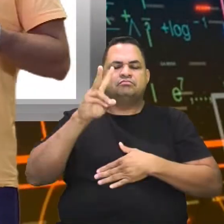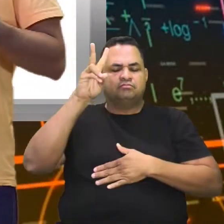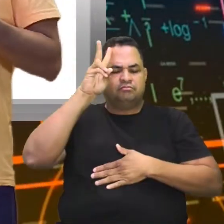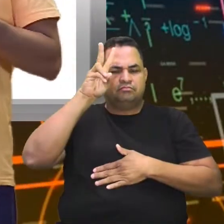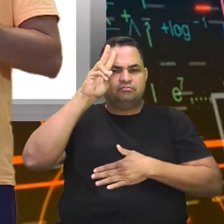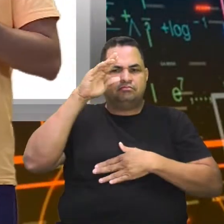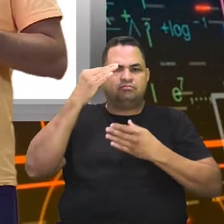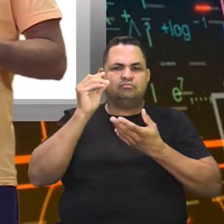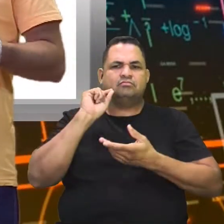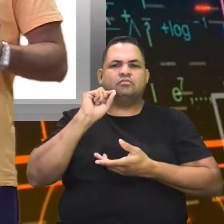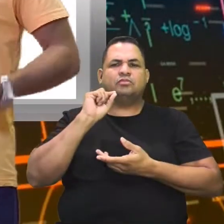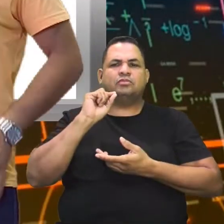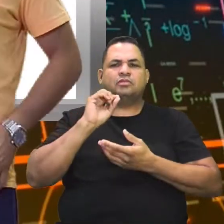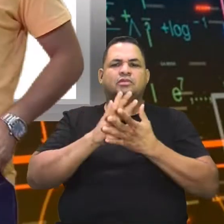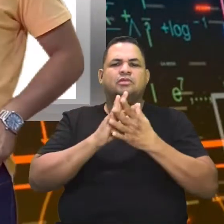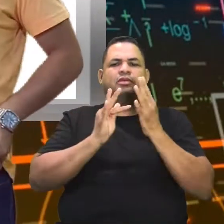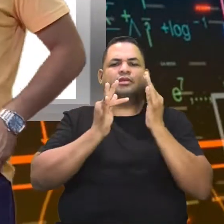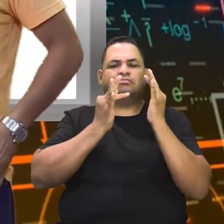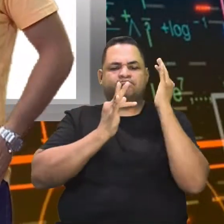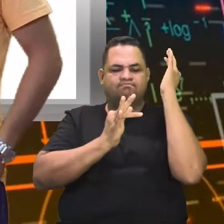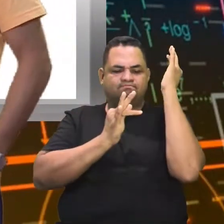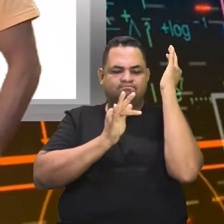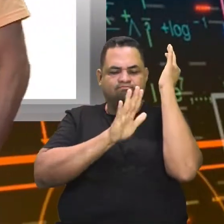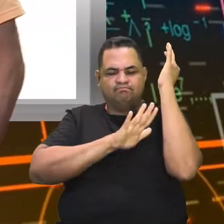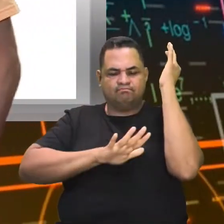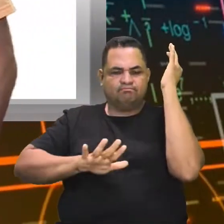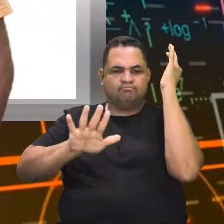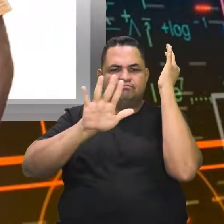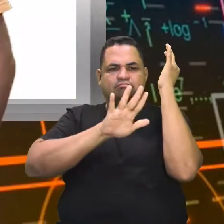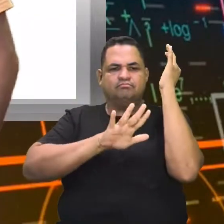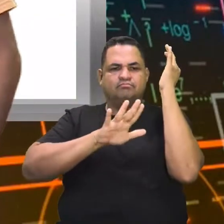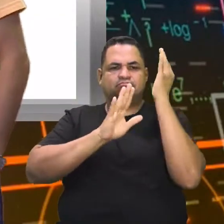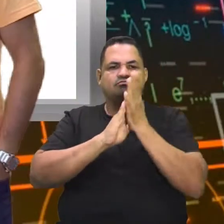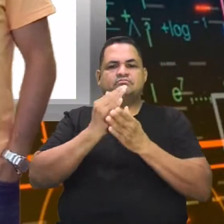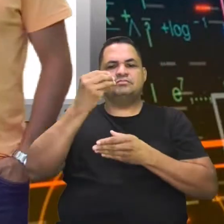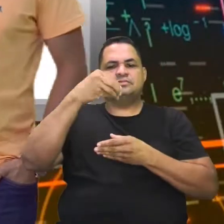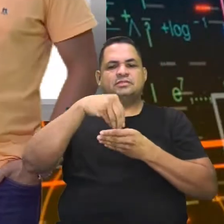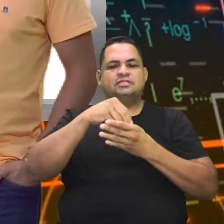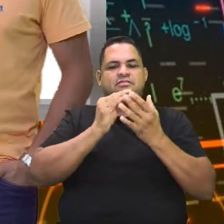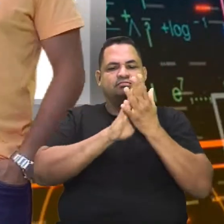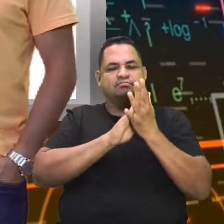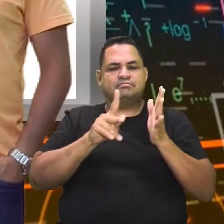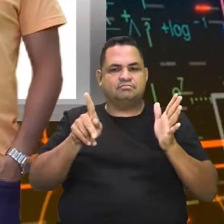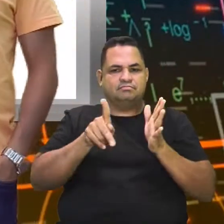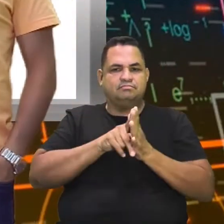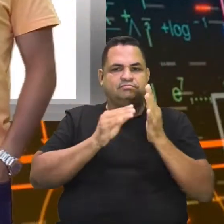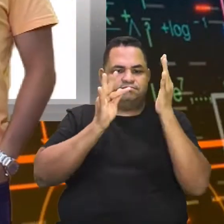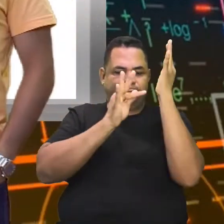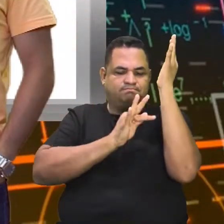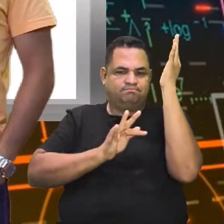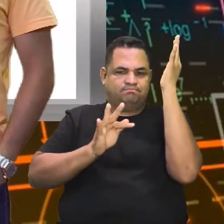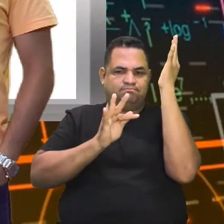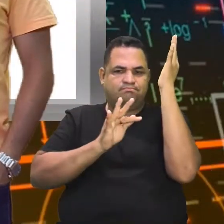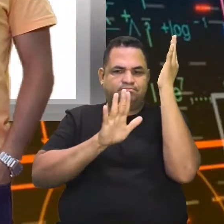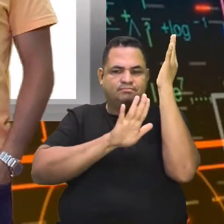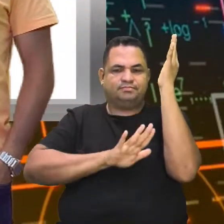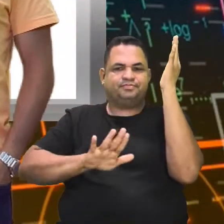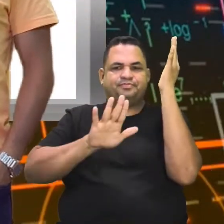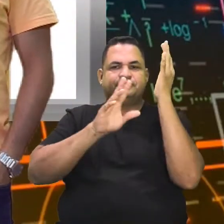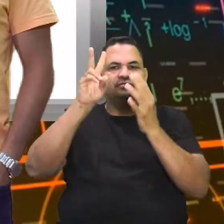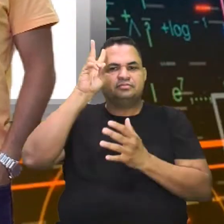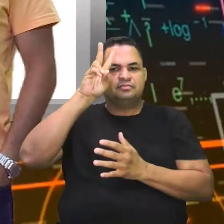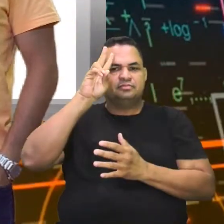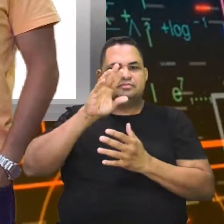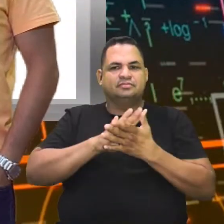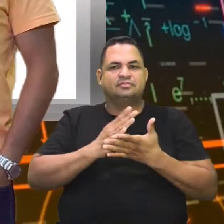Vocês lembram o que é função? Em função da função? E aí? Opa, alguém gritou lá, ó. Eu lembro